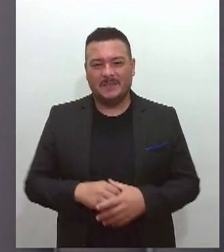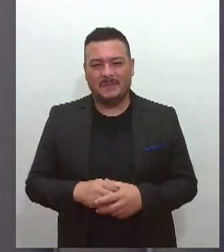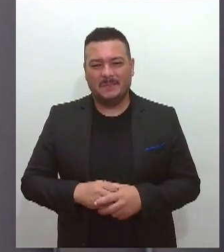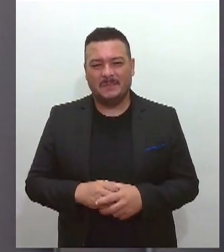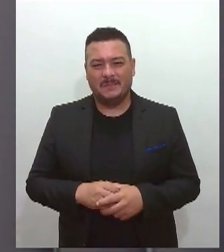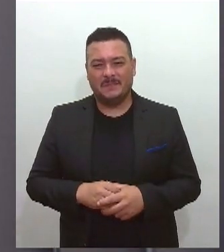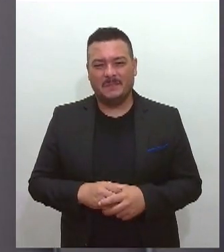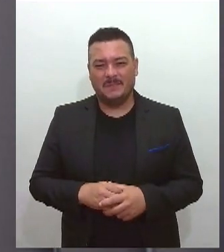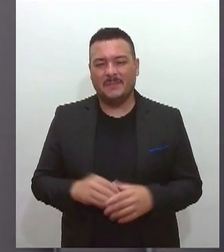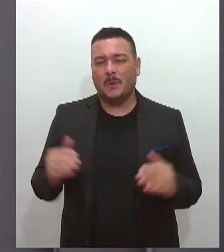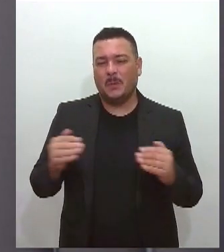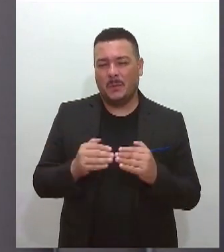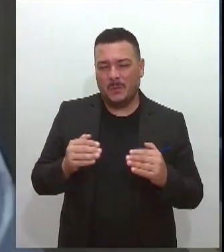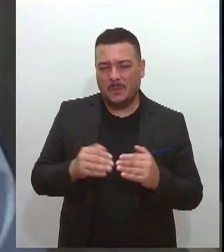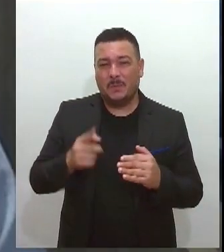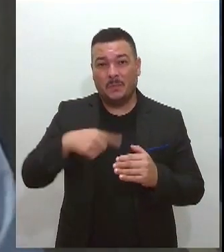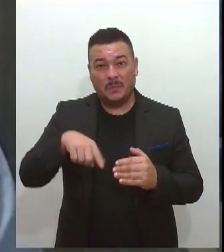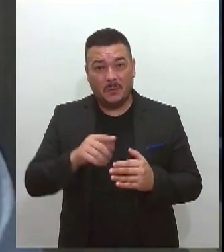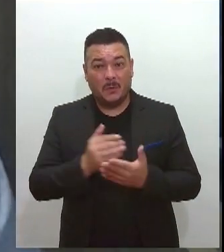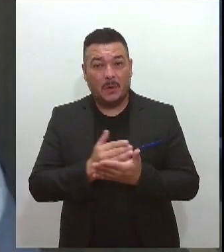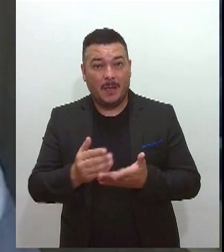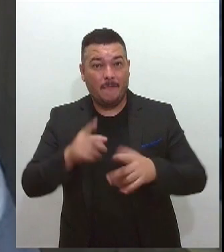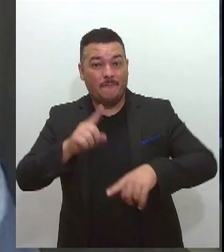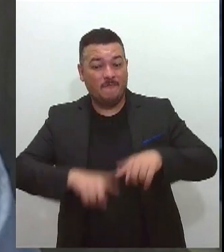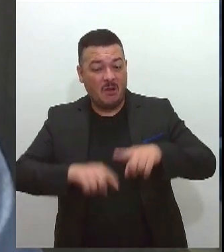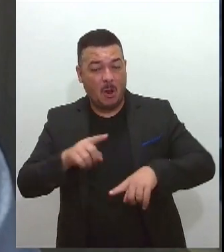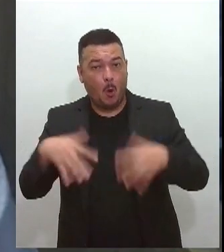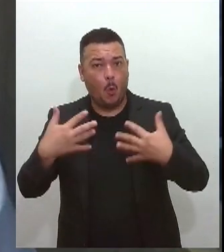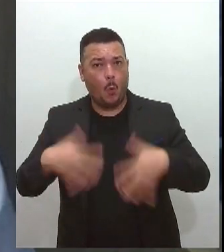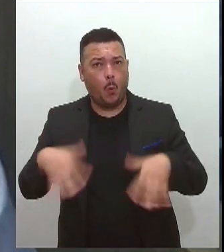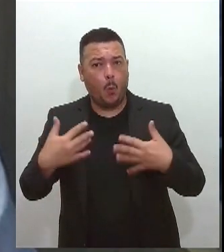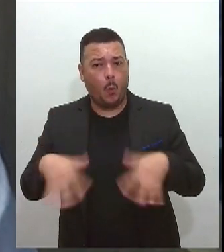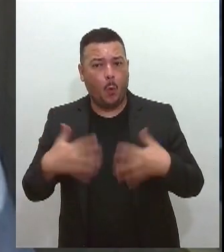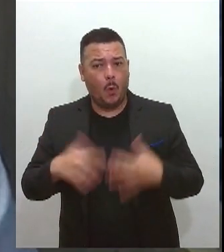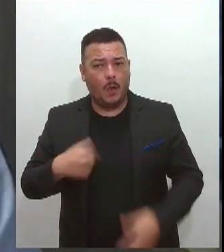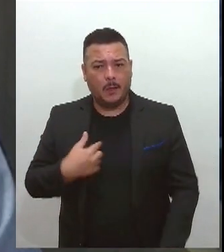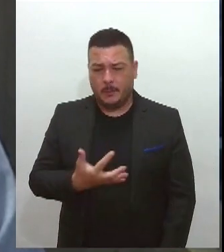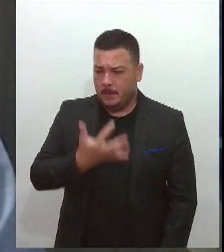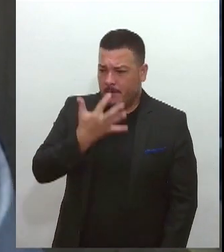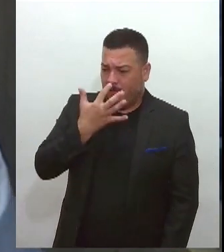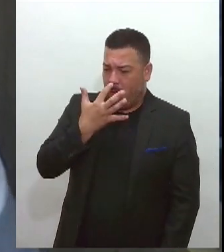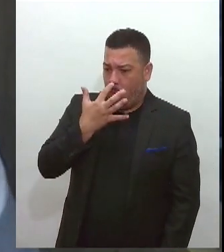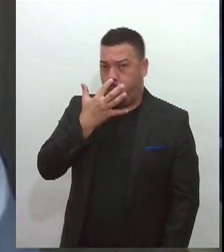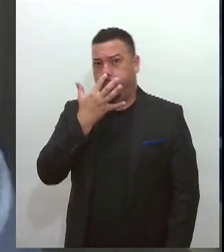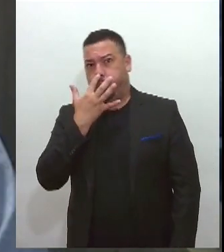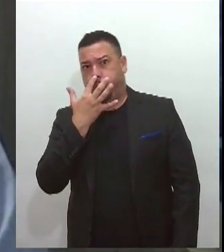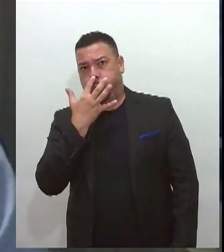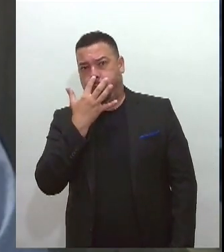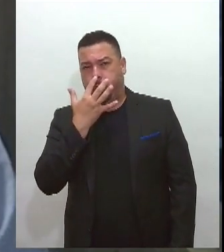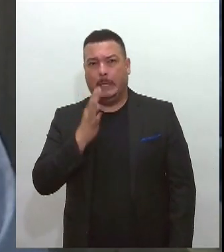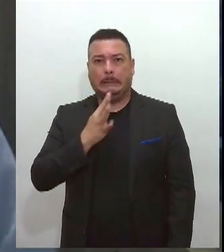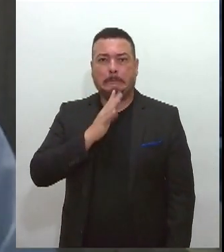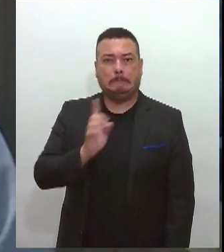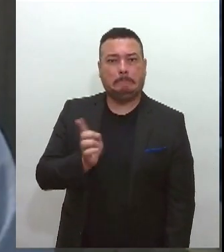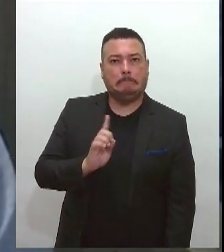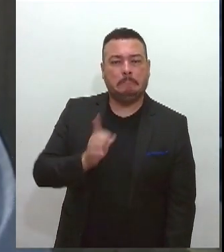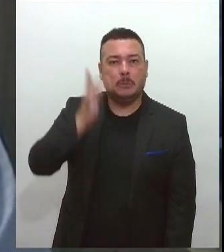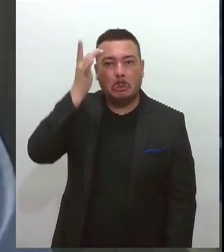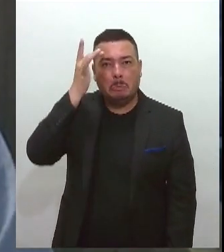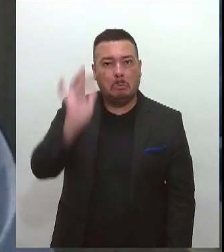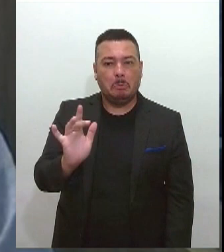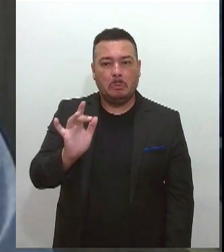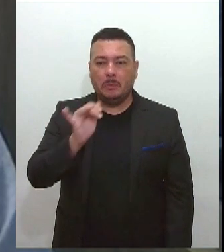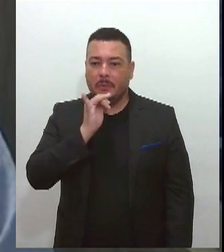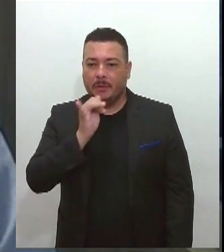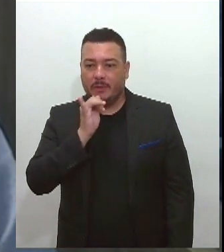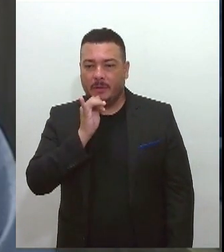certeza, riquezas imensuráveis. Tem coisas, às vezes, que a gente olha, mas não conhecia, não sabia. Por exemplo, só uma